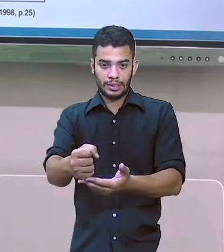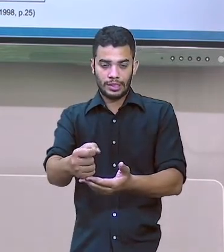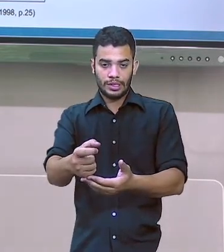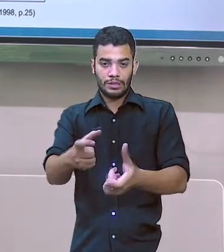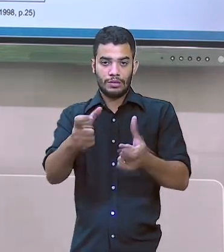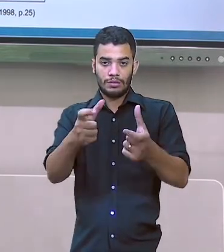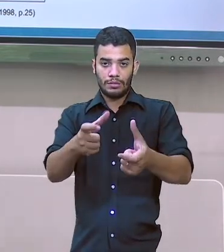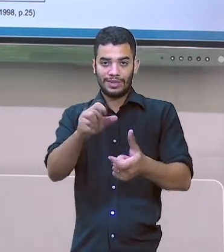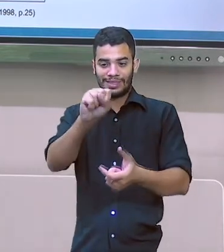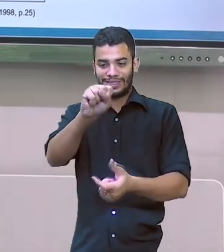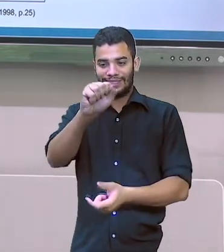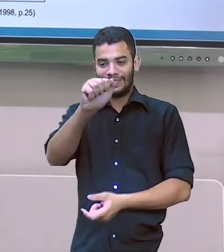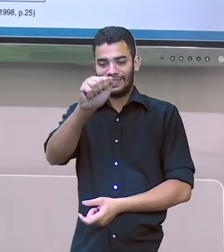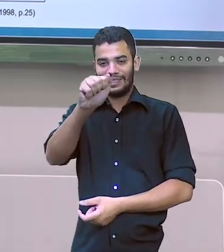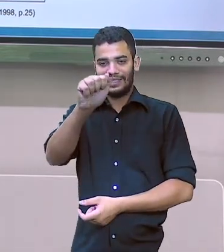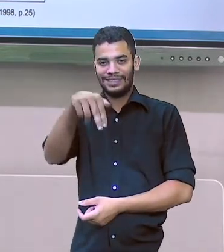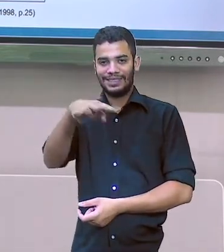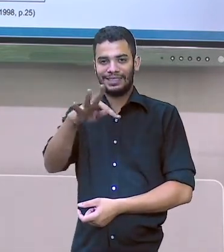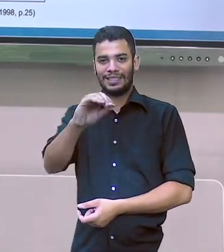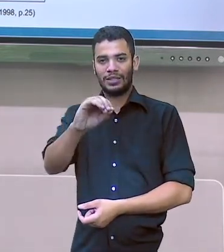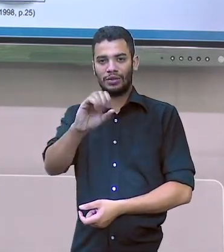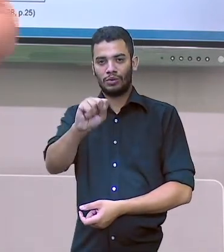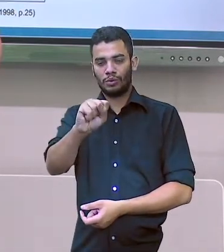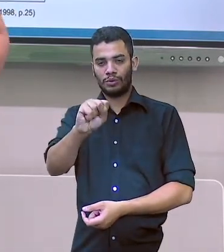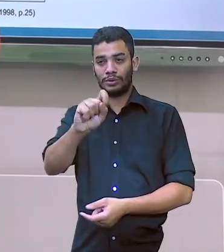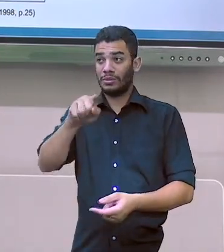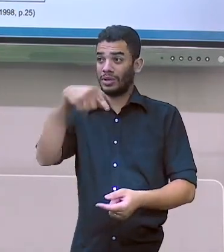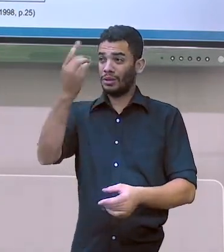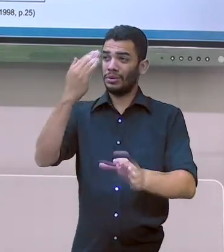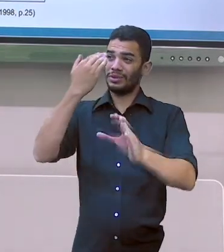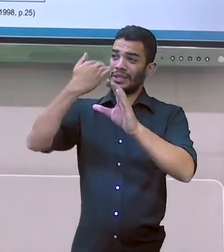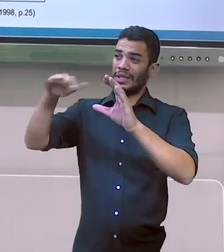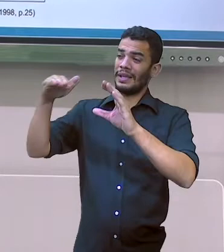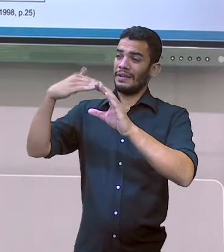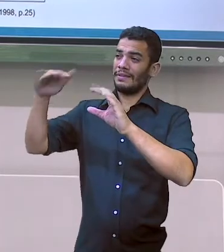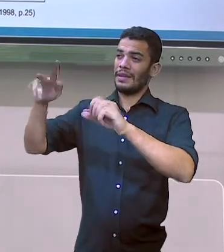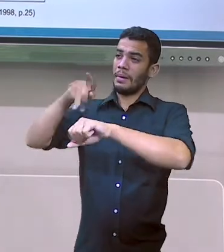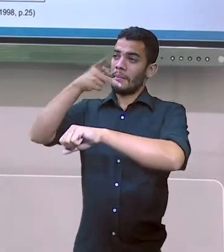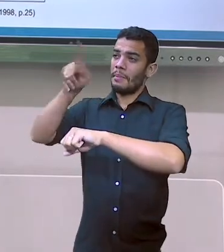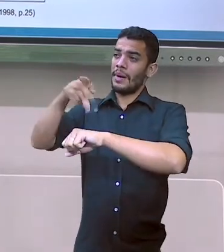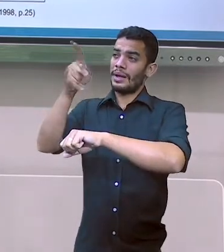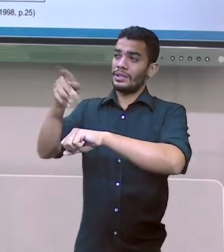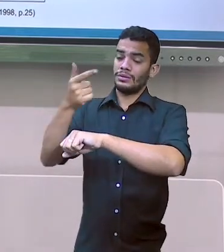quê? Produzir café e exportar é o que estava dando dinheiro.